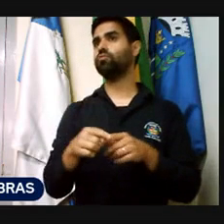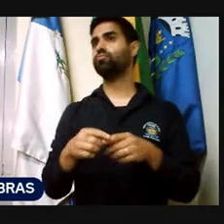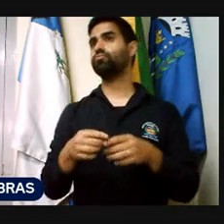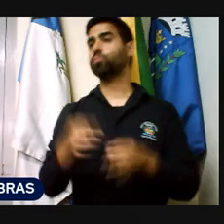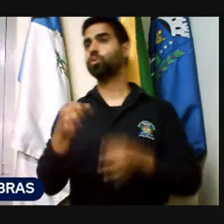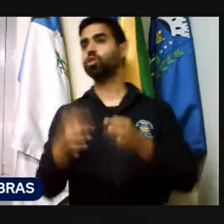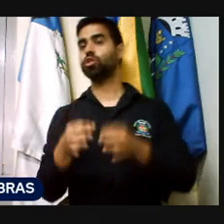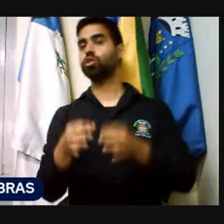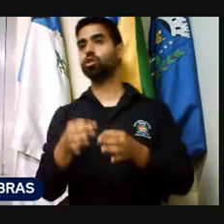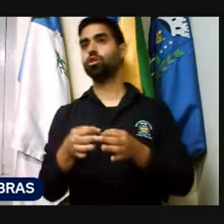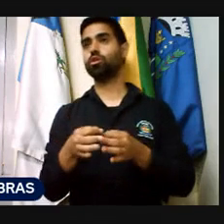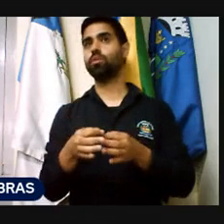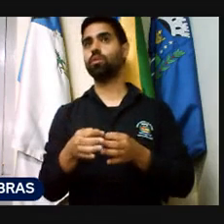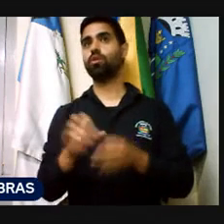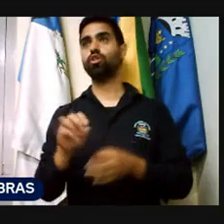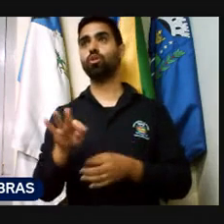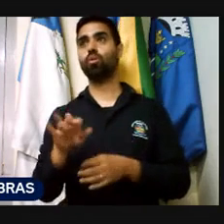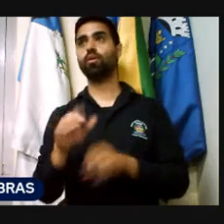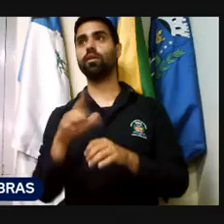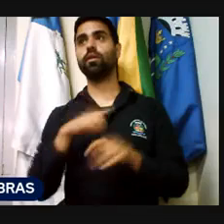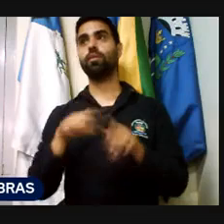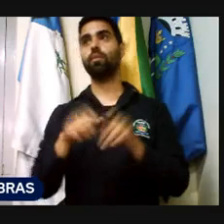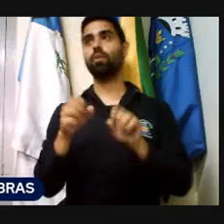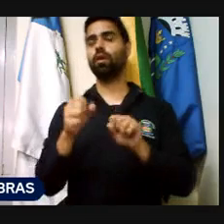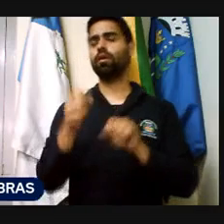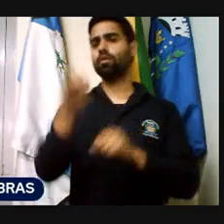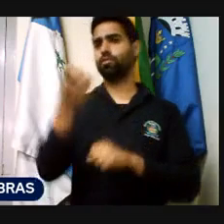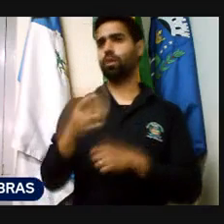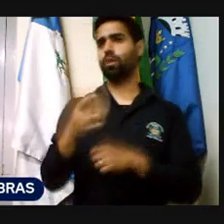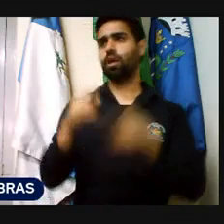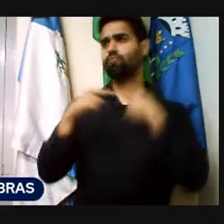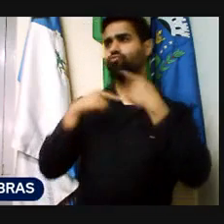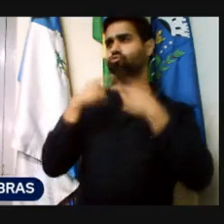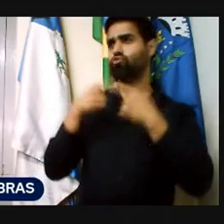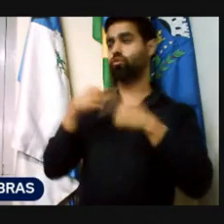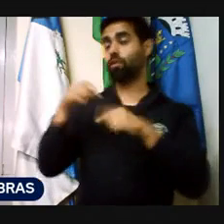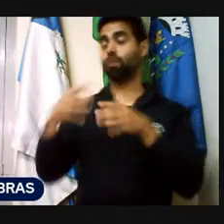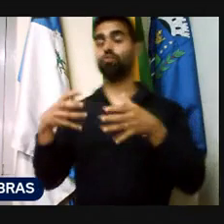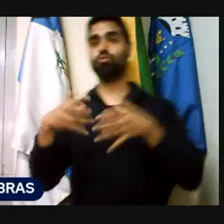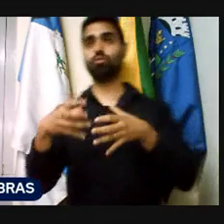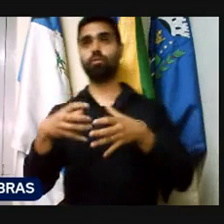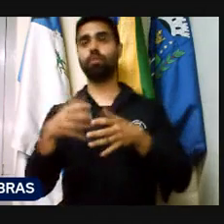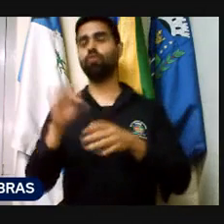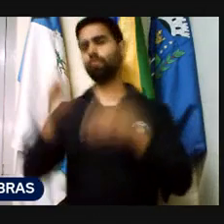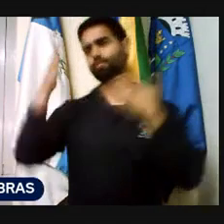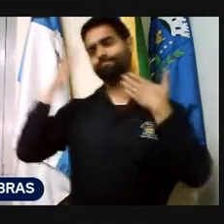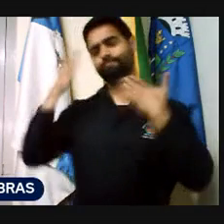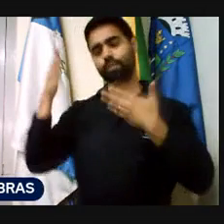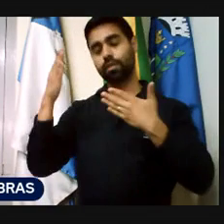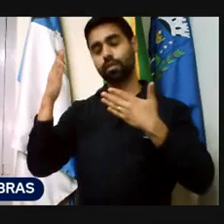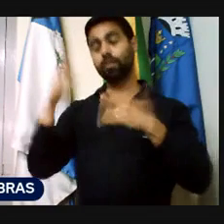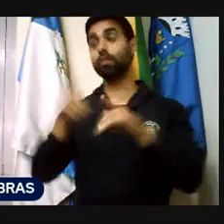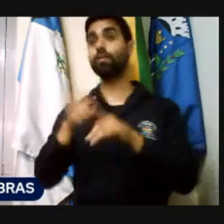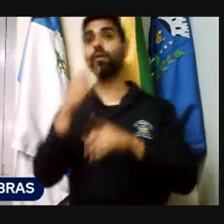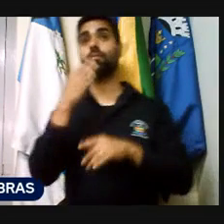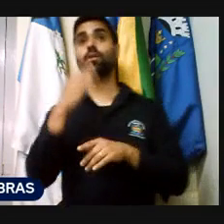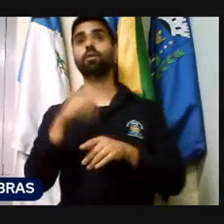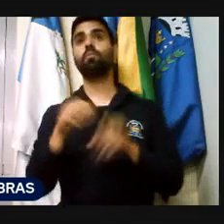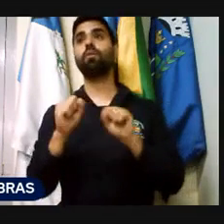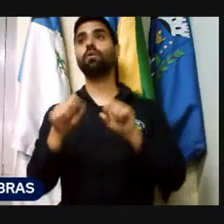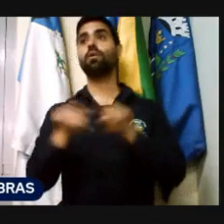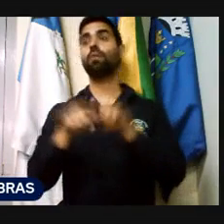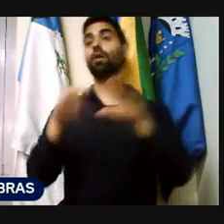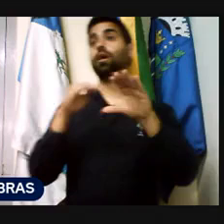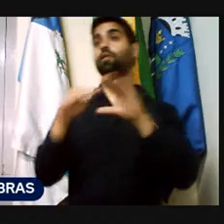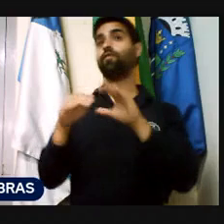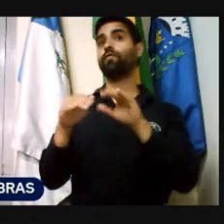tem todo o know-how para que possa esclarecer as nossas dúvidas aqui da comissão. Então, só para agradecer e solicitar que o encaminhamento possa ser feito de